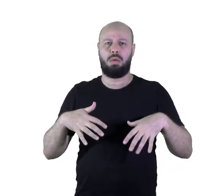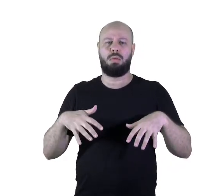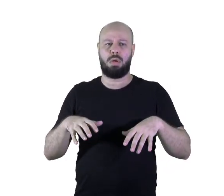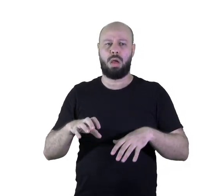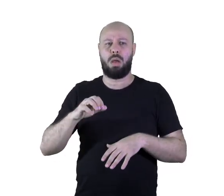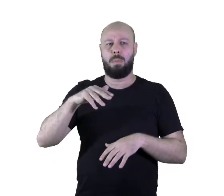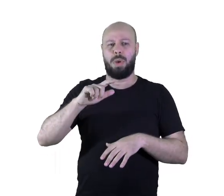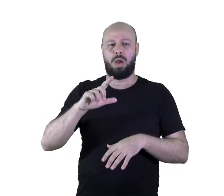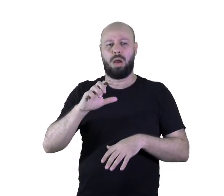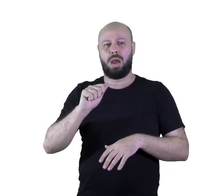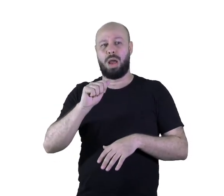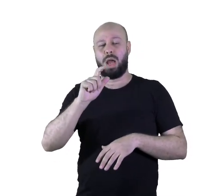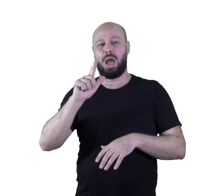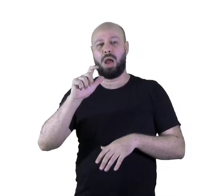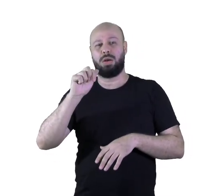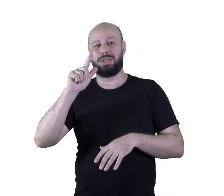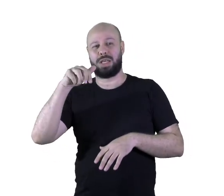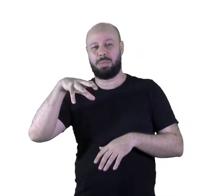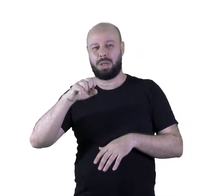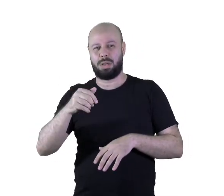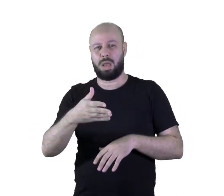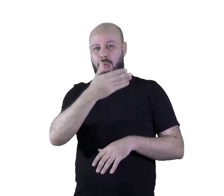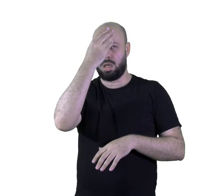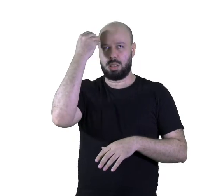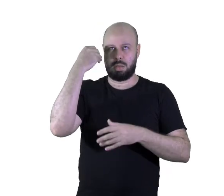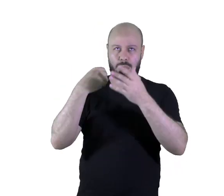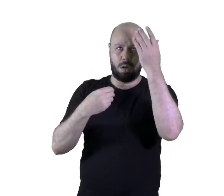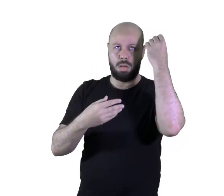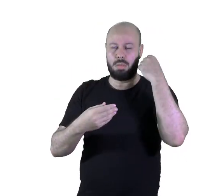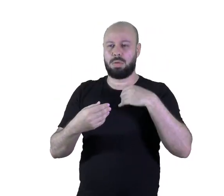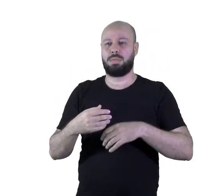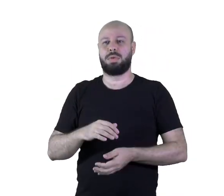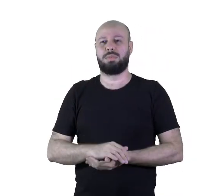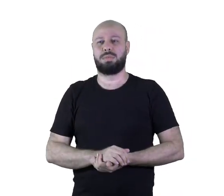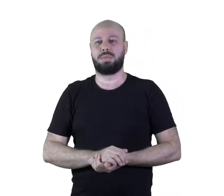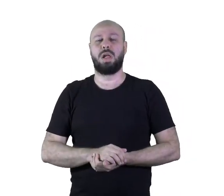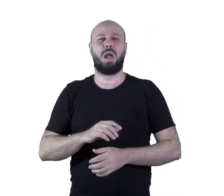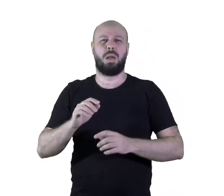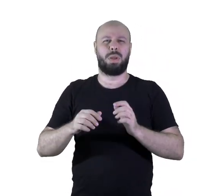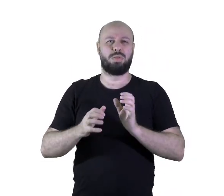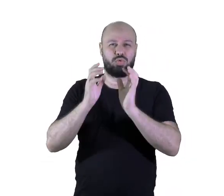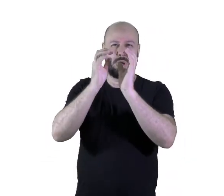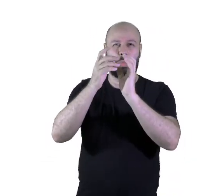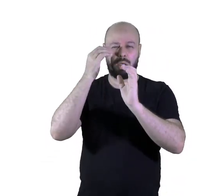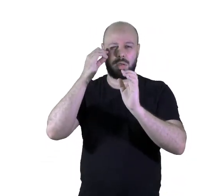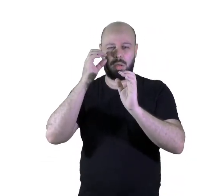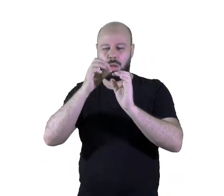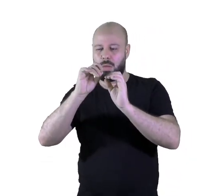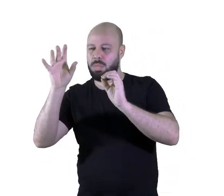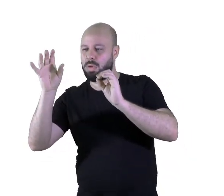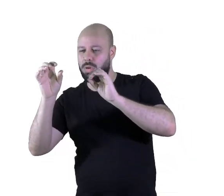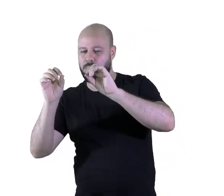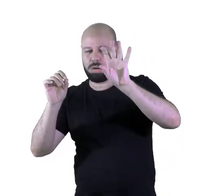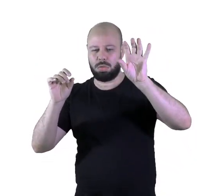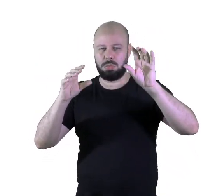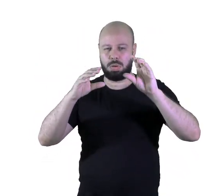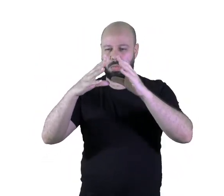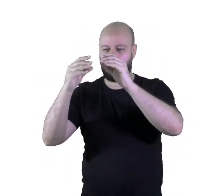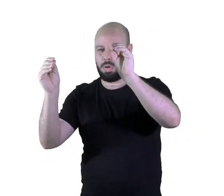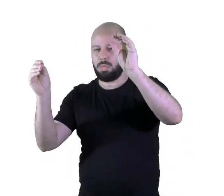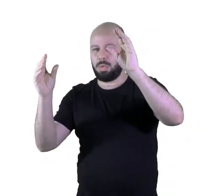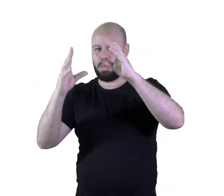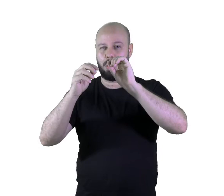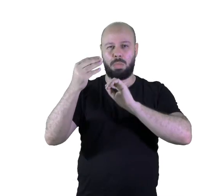mal de Alzheimer? Essa foto aí retrata muito bem que parece um quebra-cabeça, né? E as peças vão sumindo, a pessoa perde a